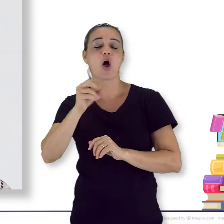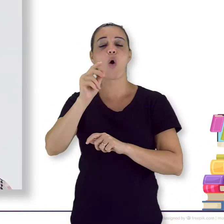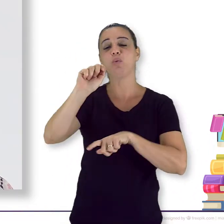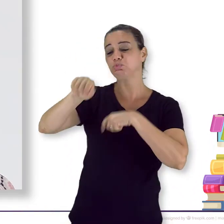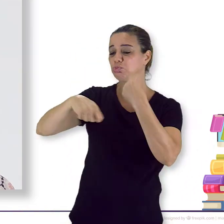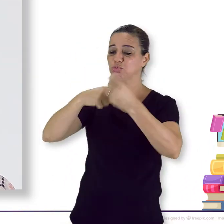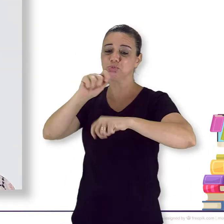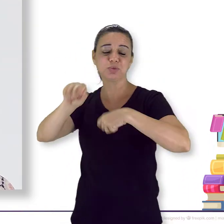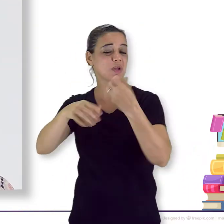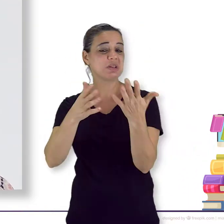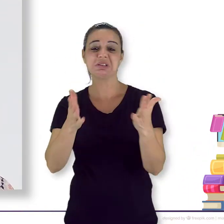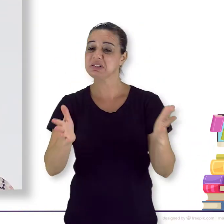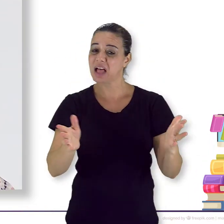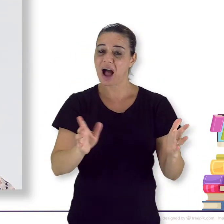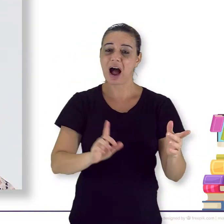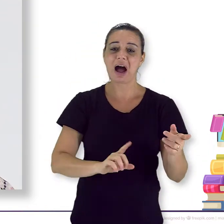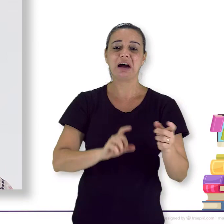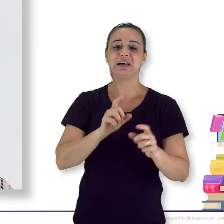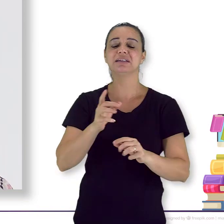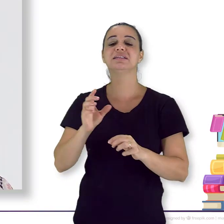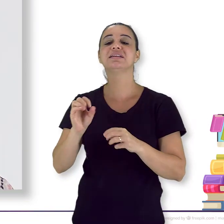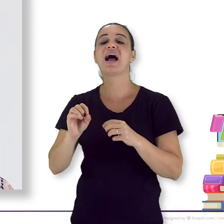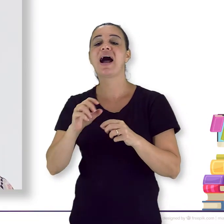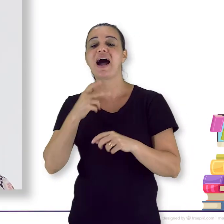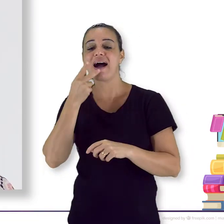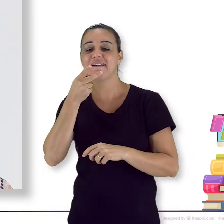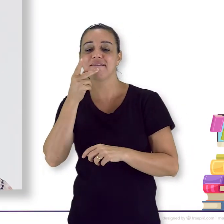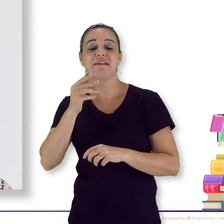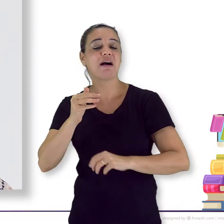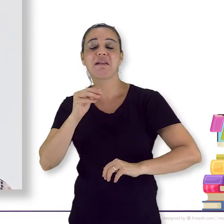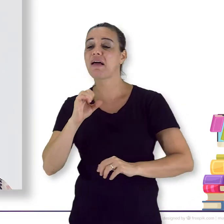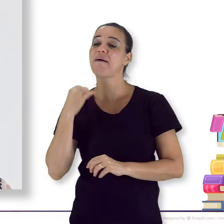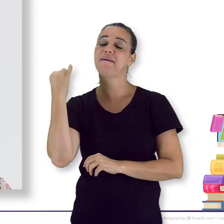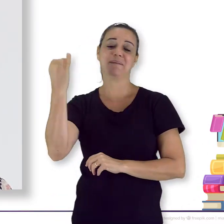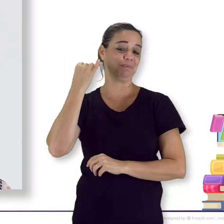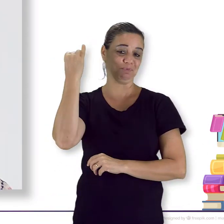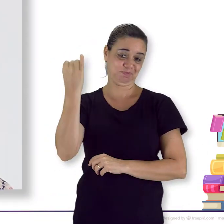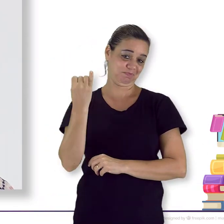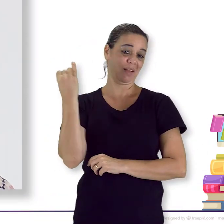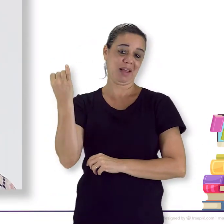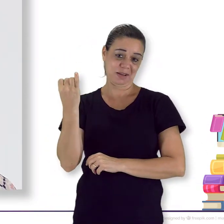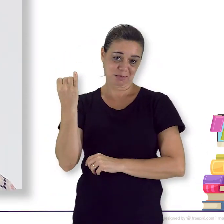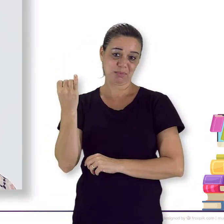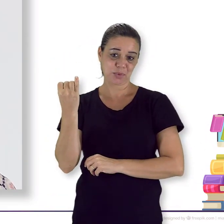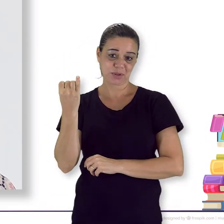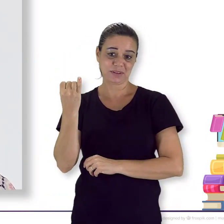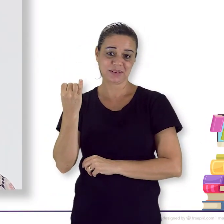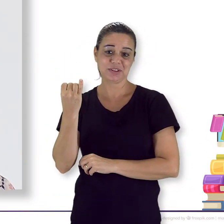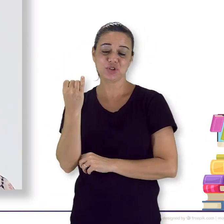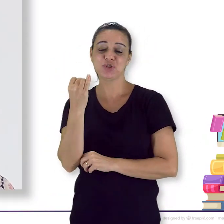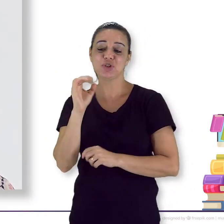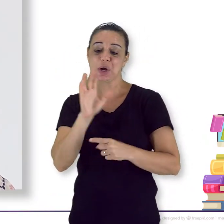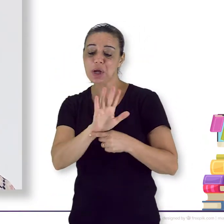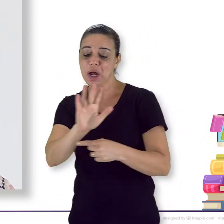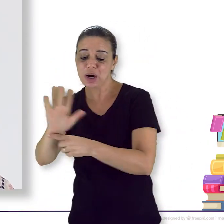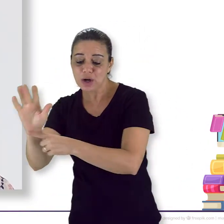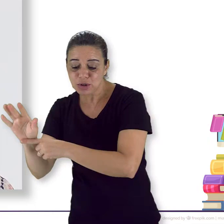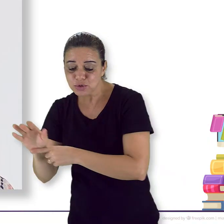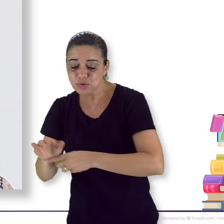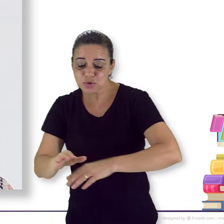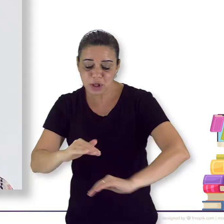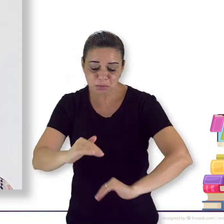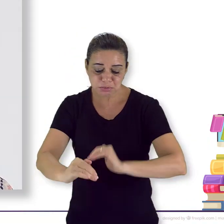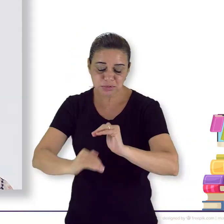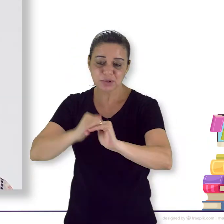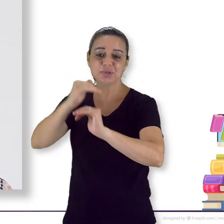linguagem, seja através da fala, de gestos, né, e símbolos, ela está relacionada